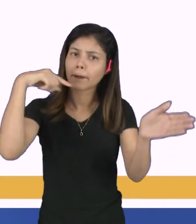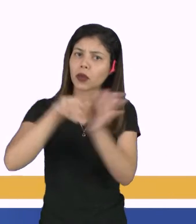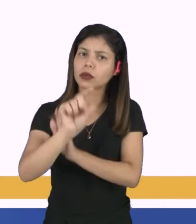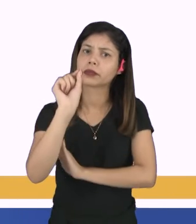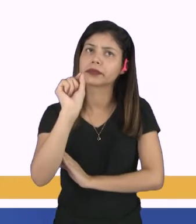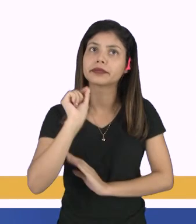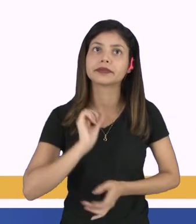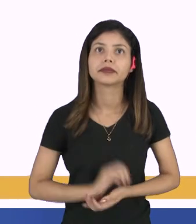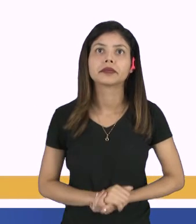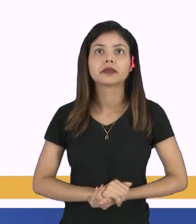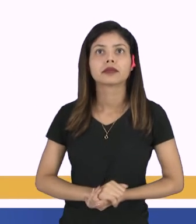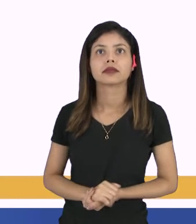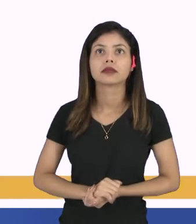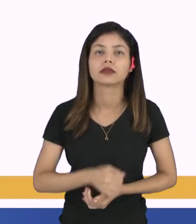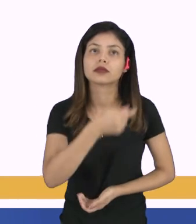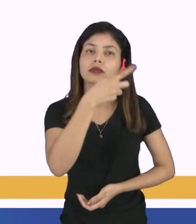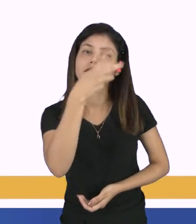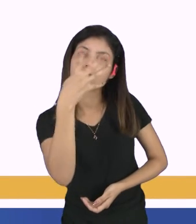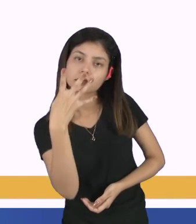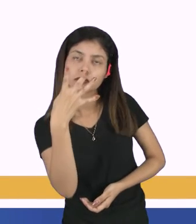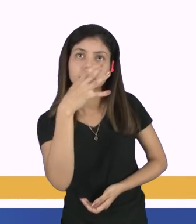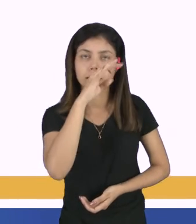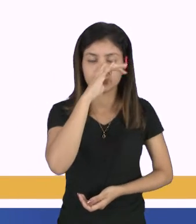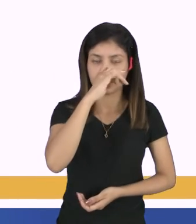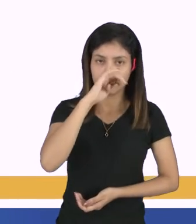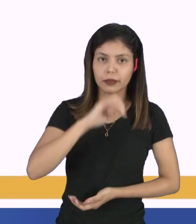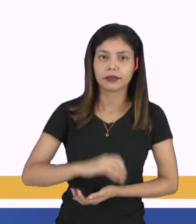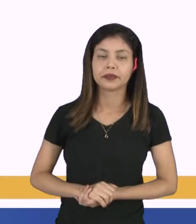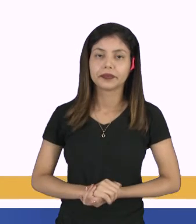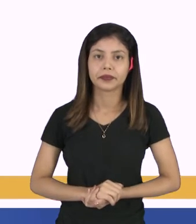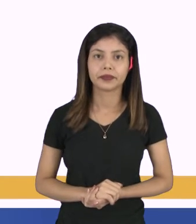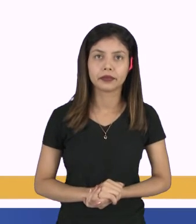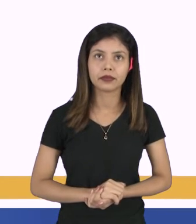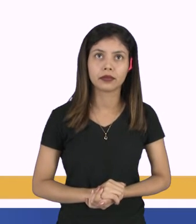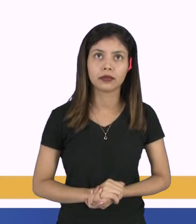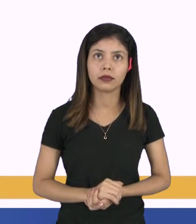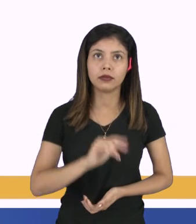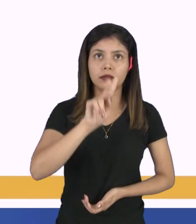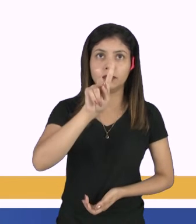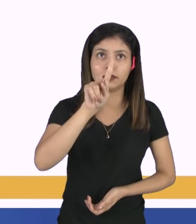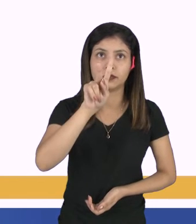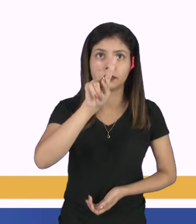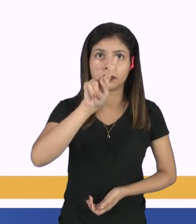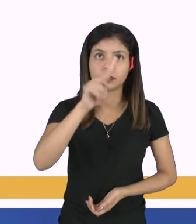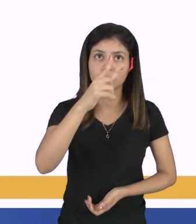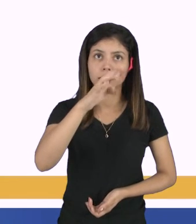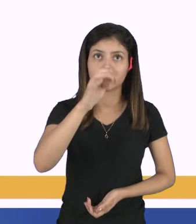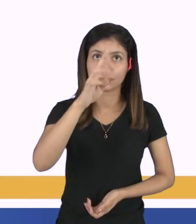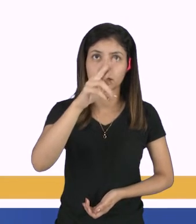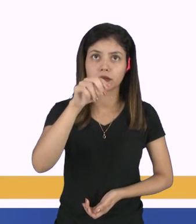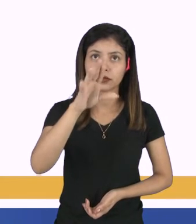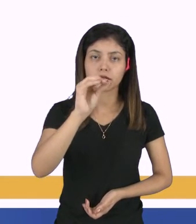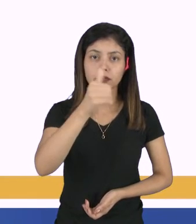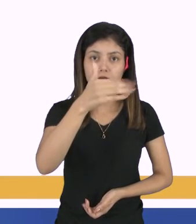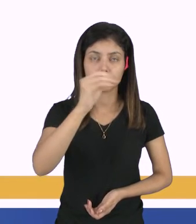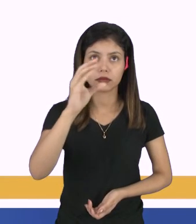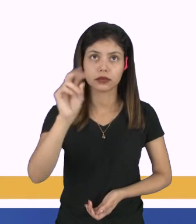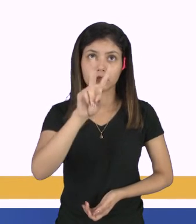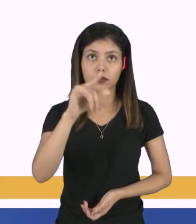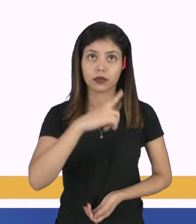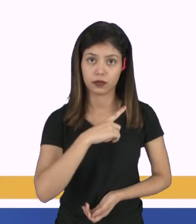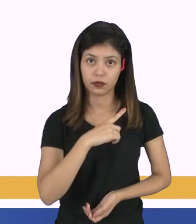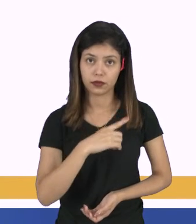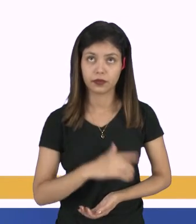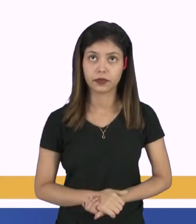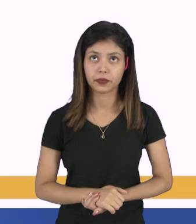pergunta é o seguinte: quantas diagonais um hectágono, que é um polígono de 100 lados, vai